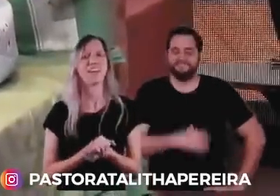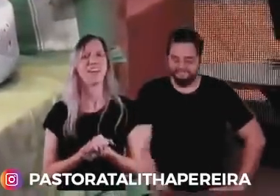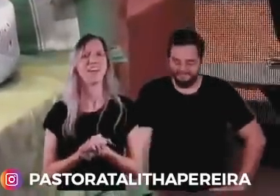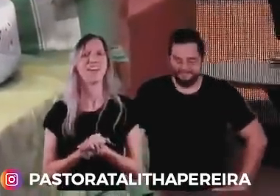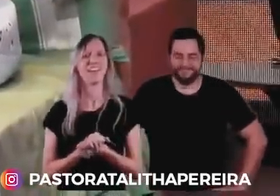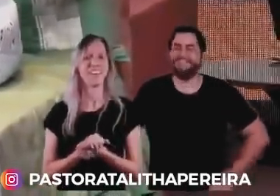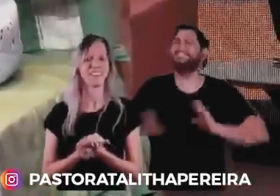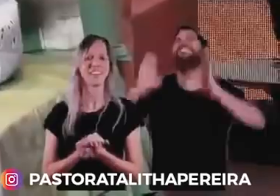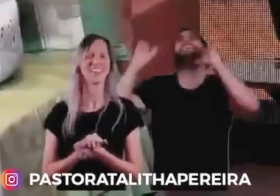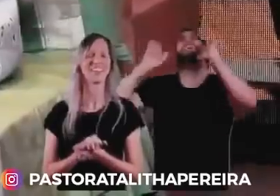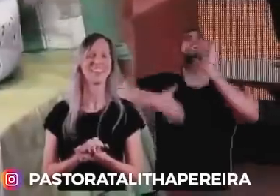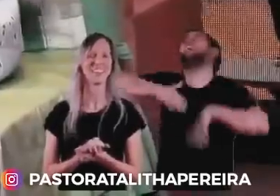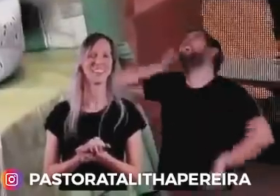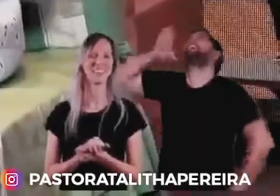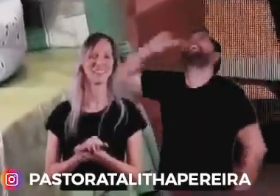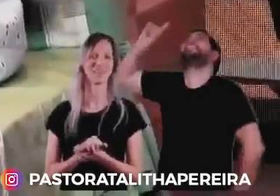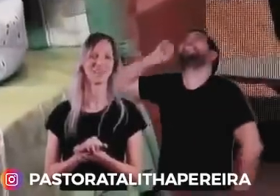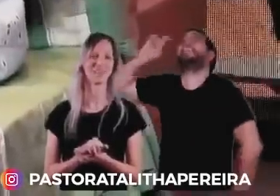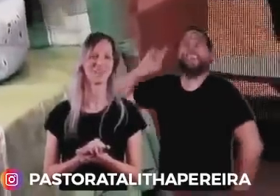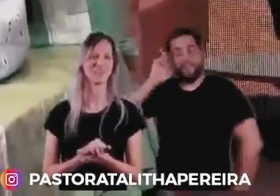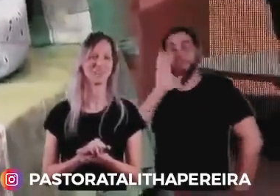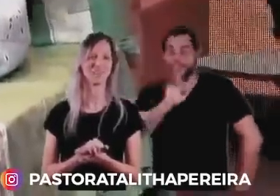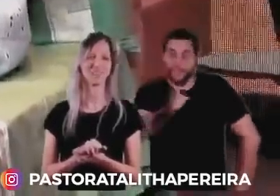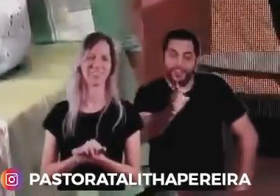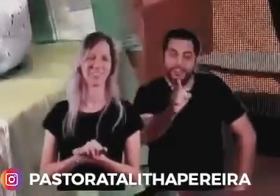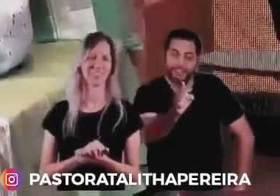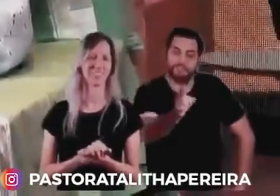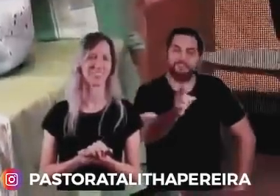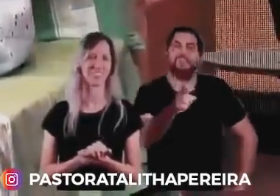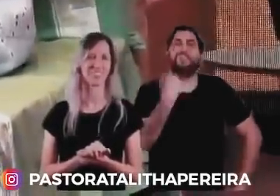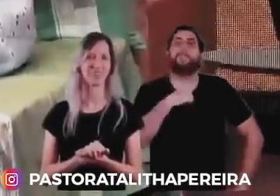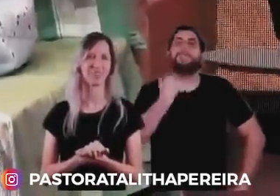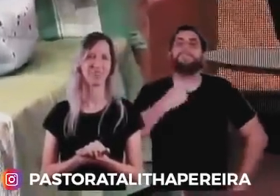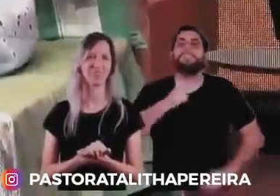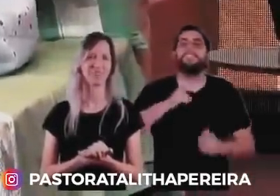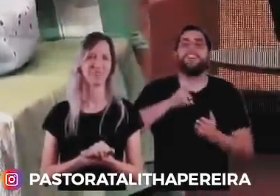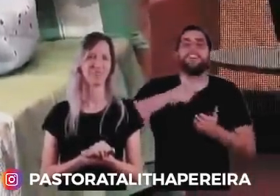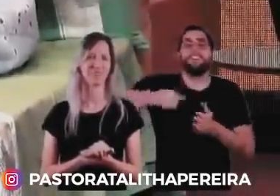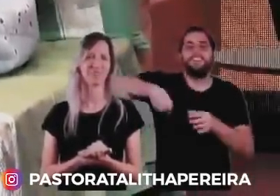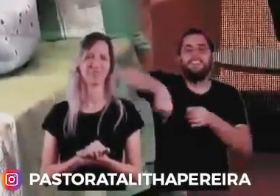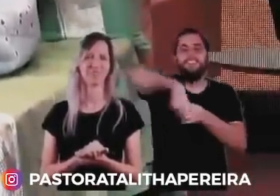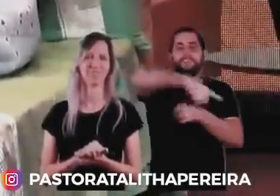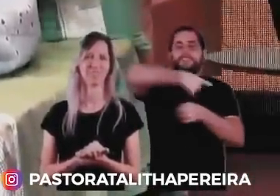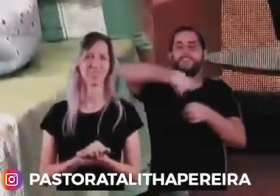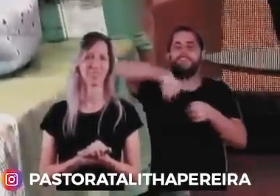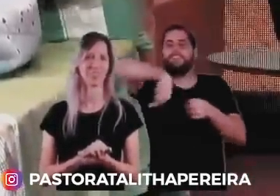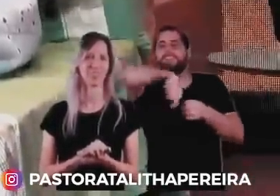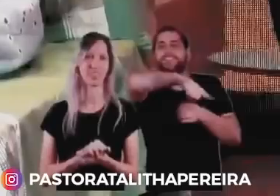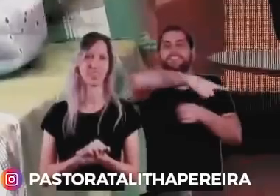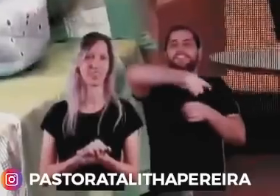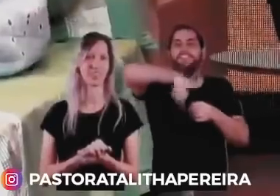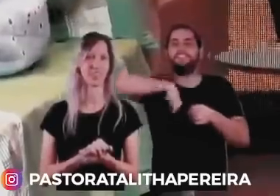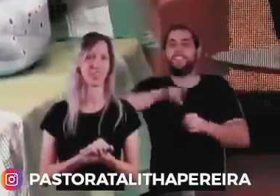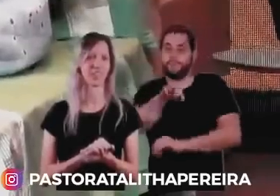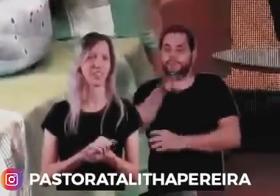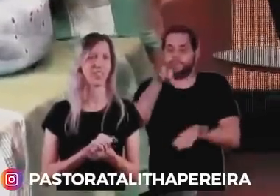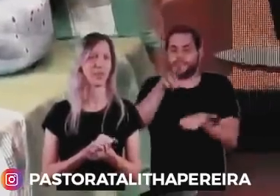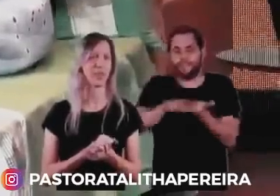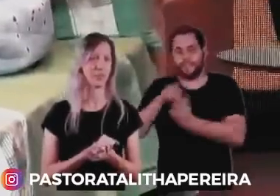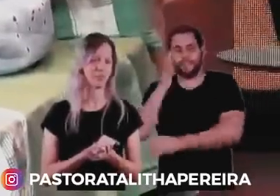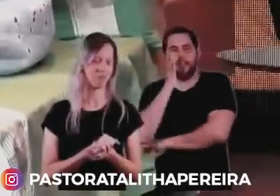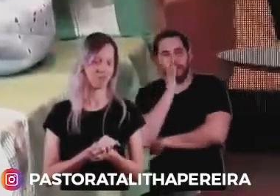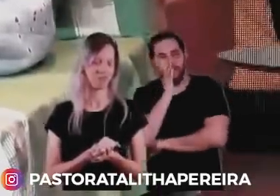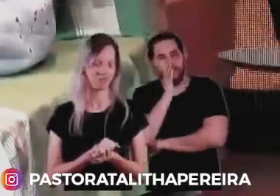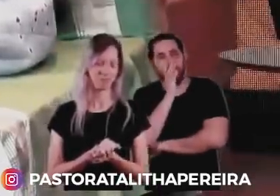Ai, Jesus! Você tem que dar três voltinhas no quarto, a sua esposa dá três voltinhas e você fica lá